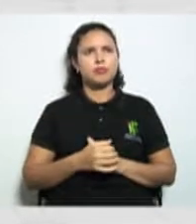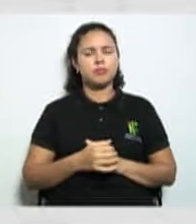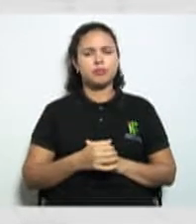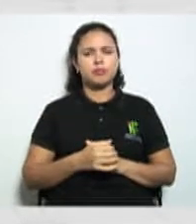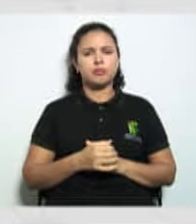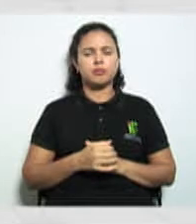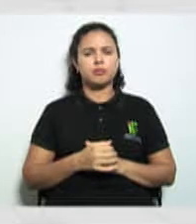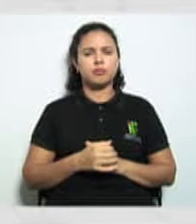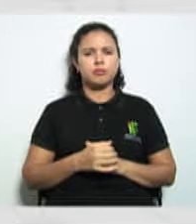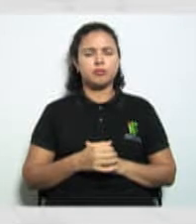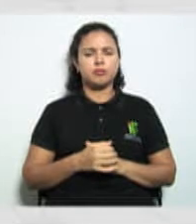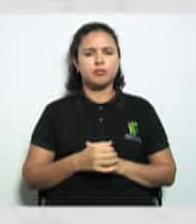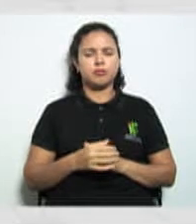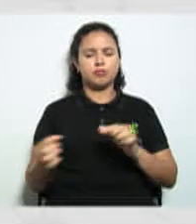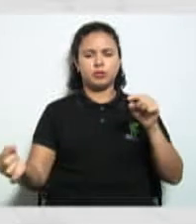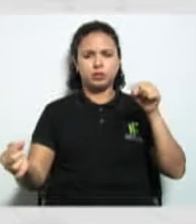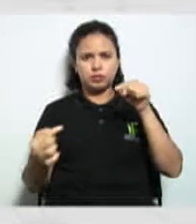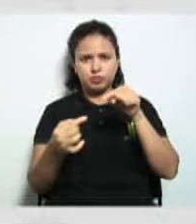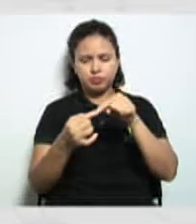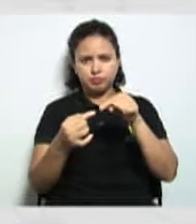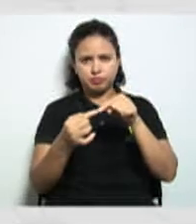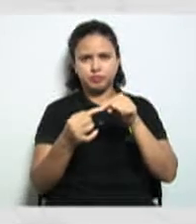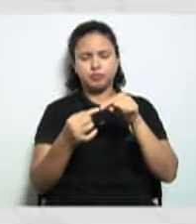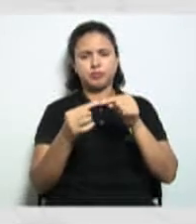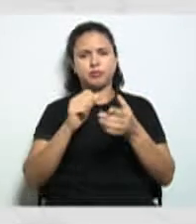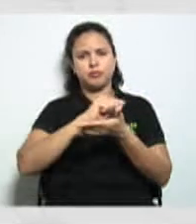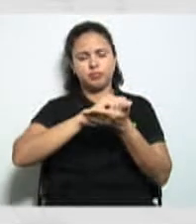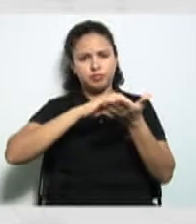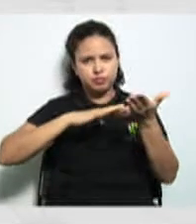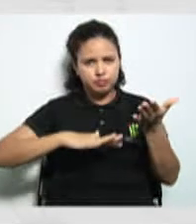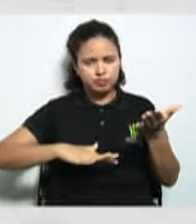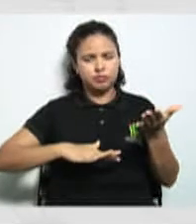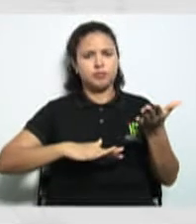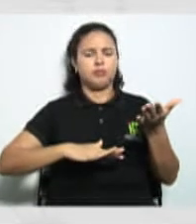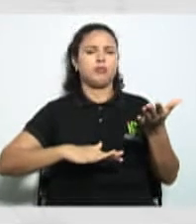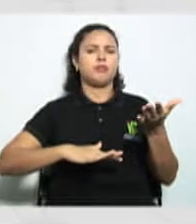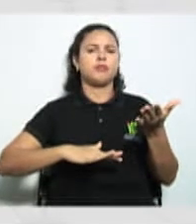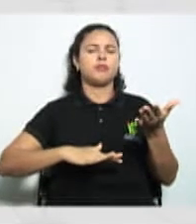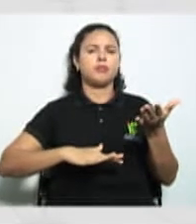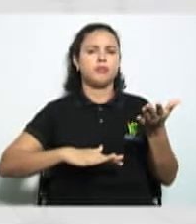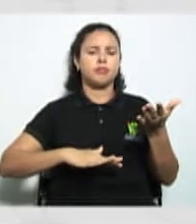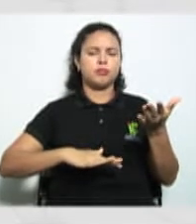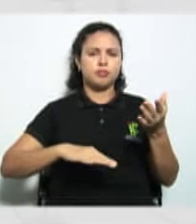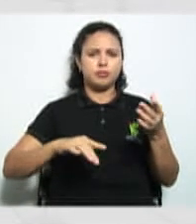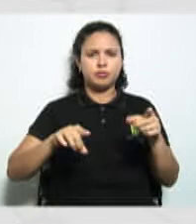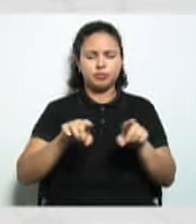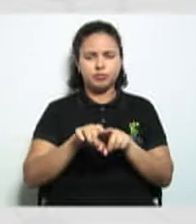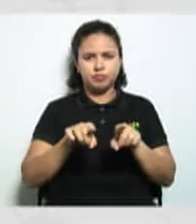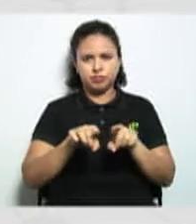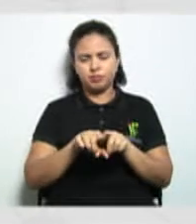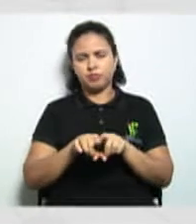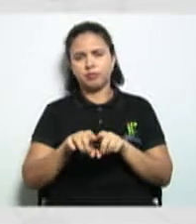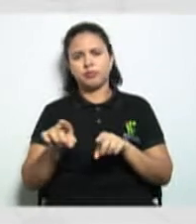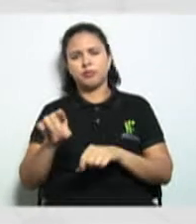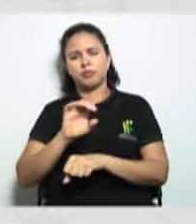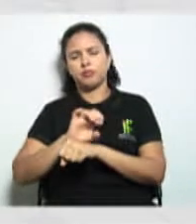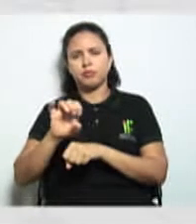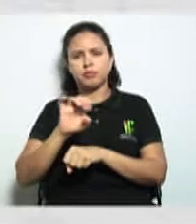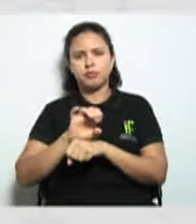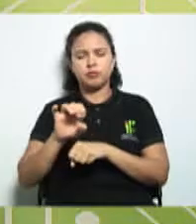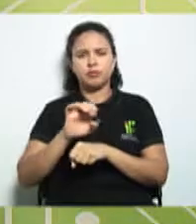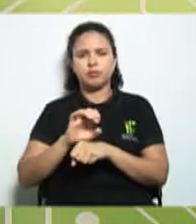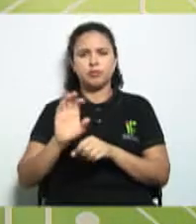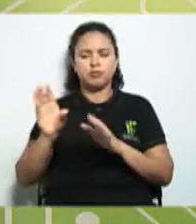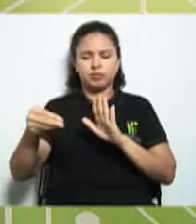entre as atividades desenvolvidas no estágio e as previstas no termo de compromisso. Então,